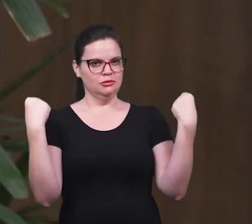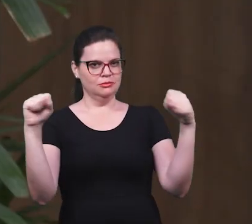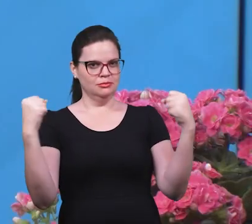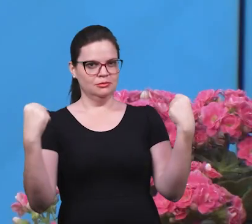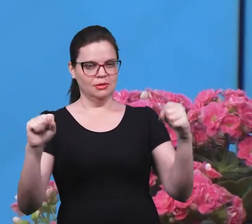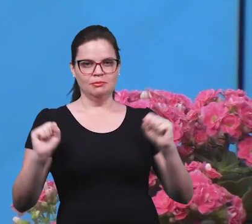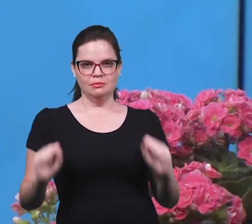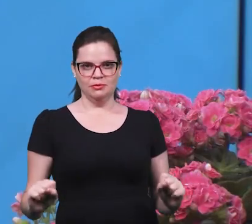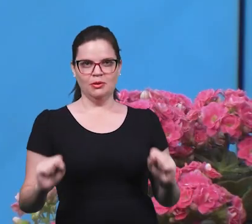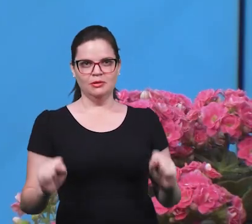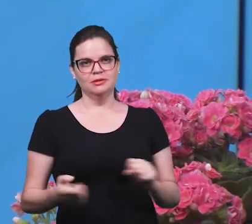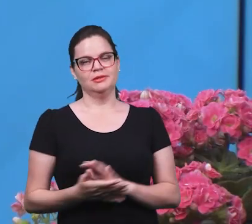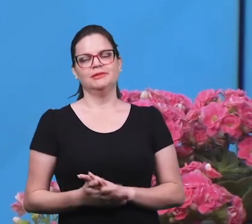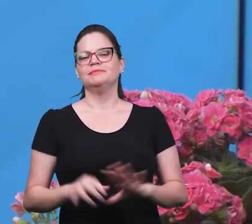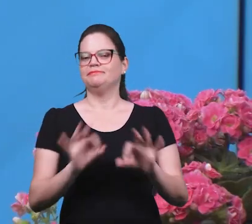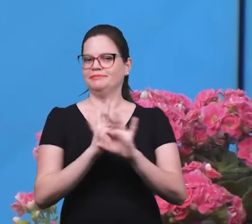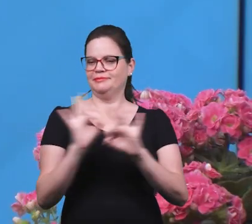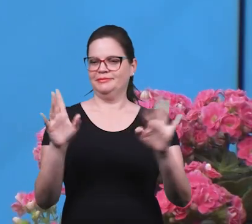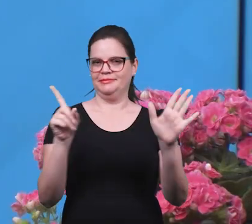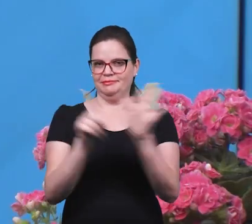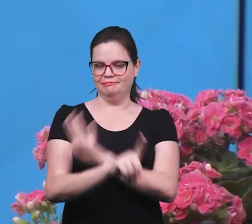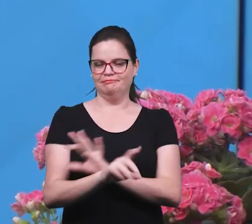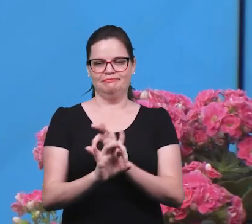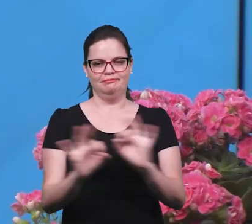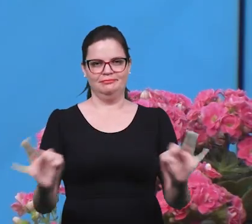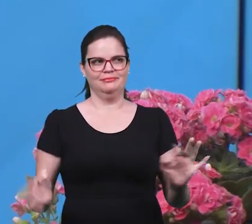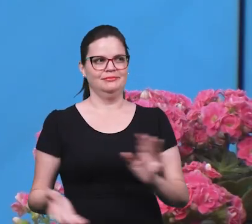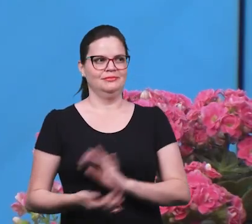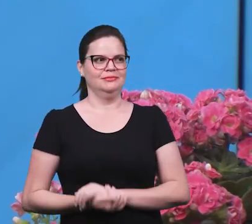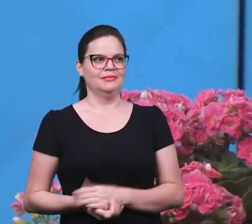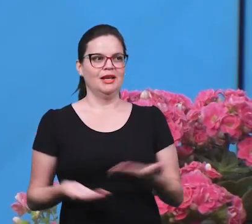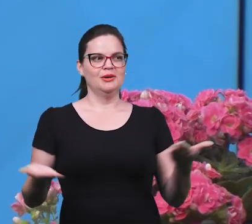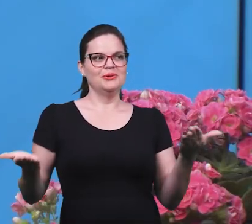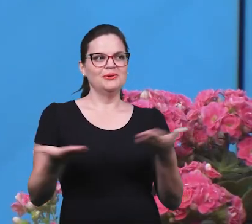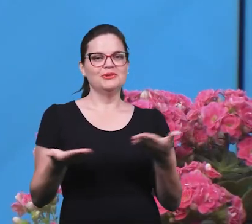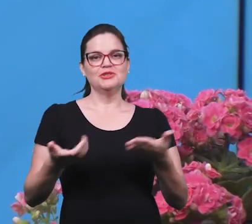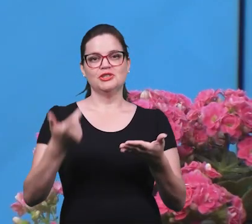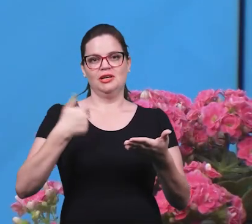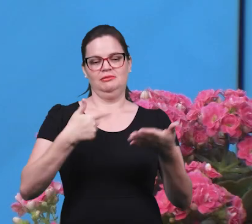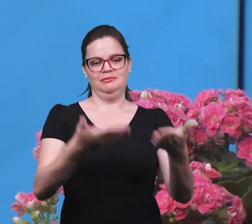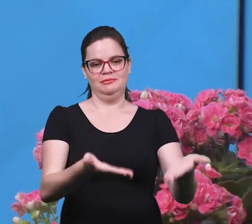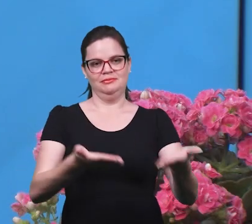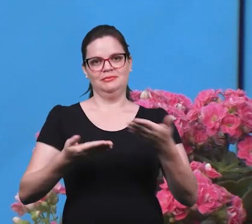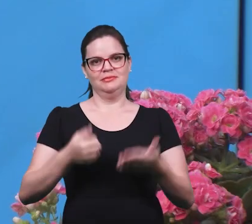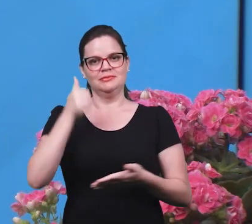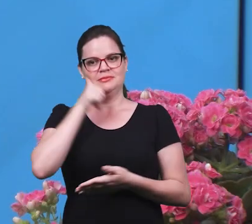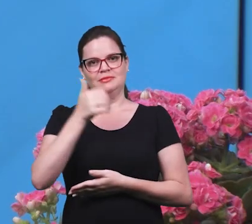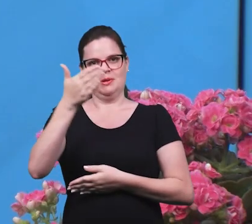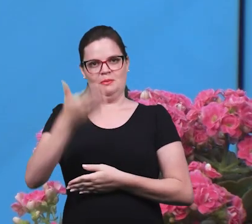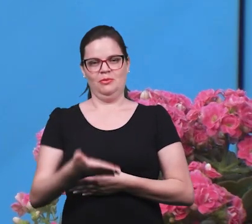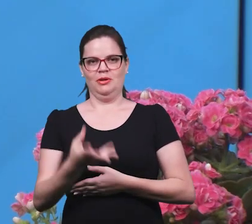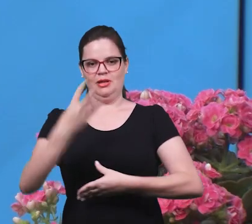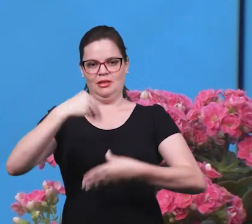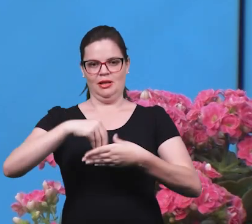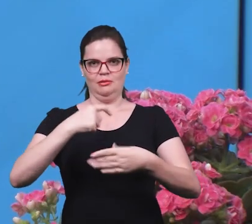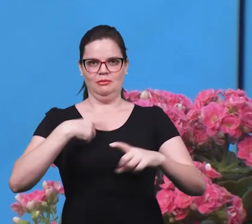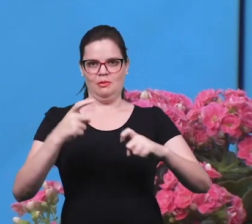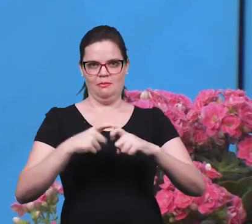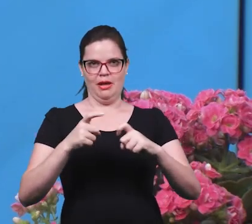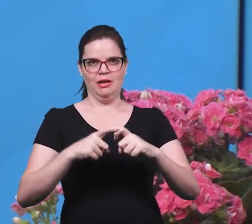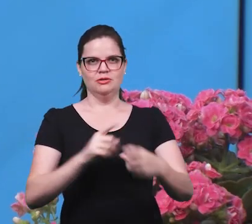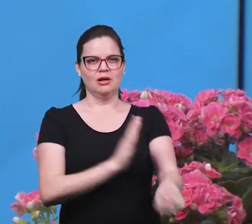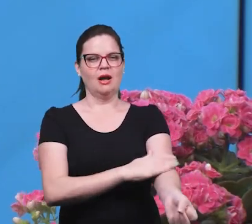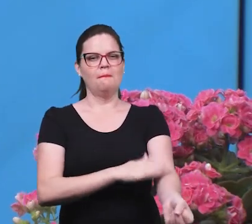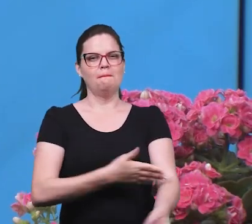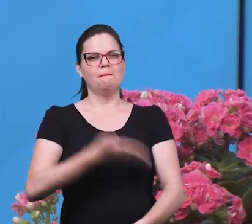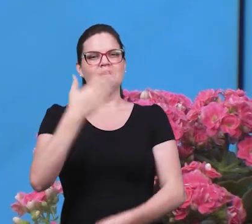Olha, excelente pergunta. Hoje mesmo eu recebi uma paciente no meu consultório Aham. pressão